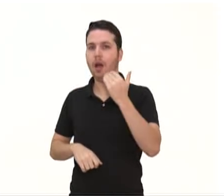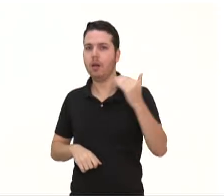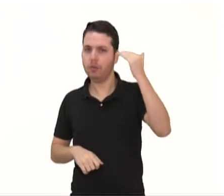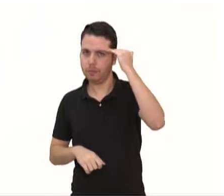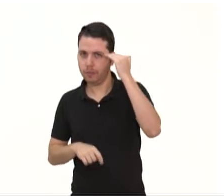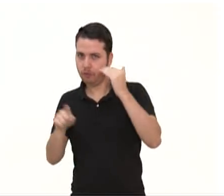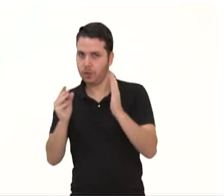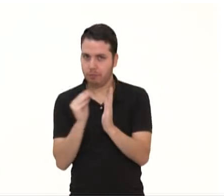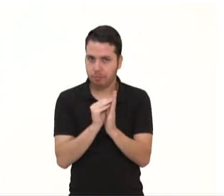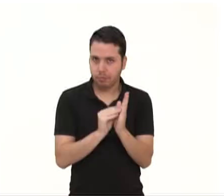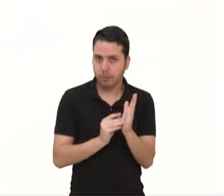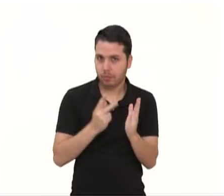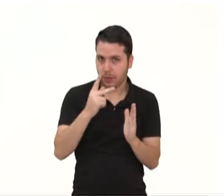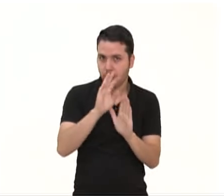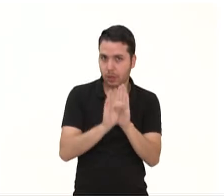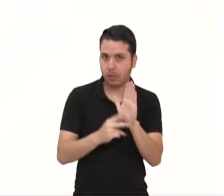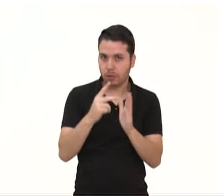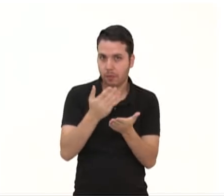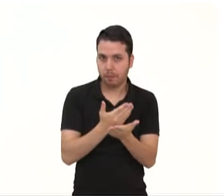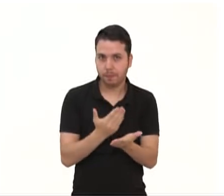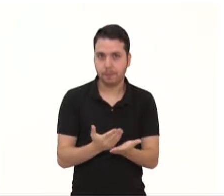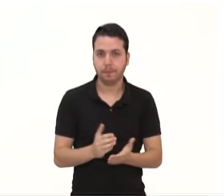texto, no seu caderno. Vamos lá?